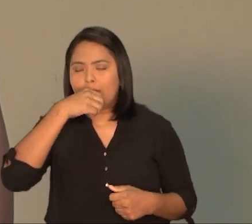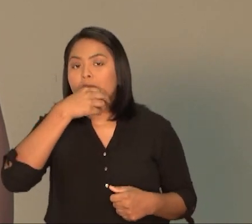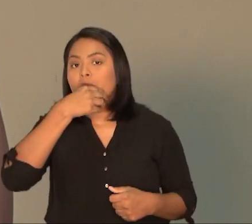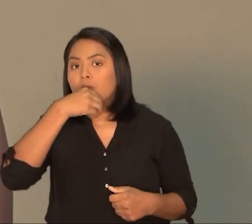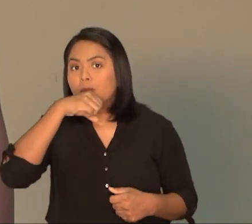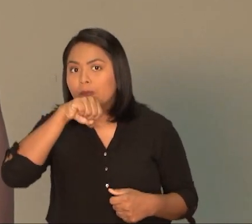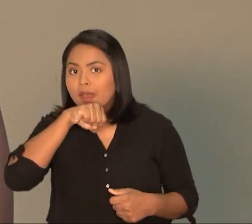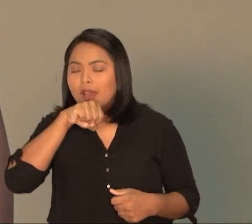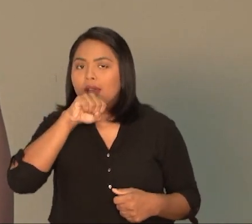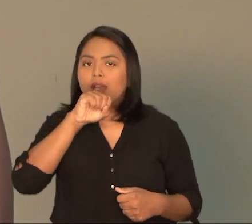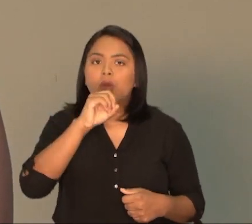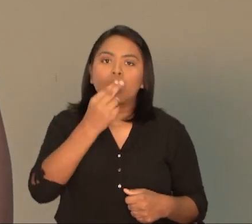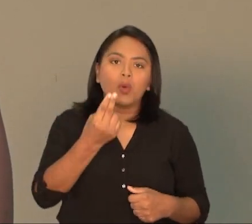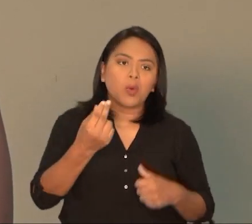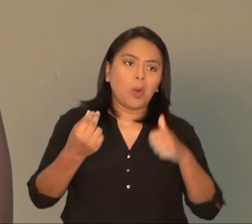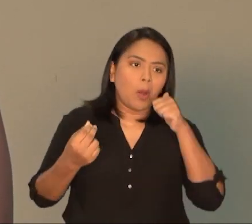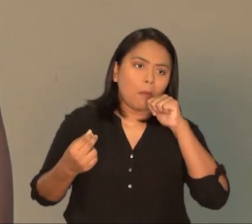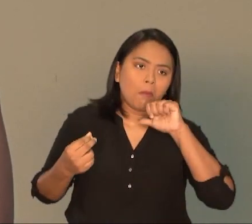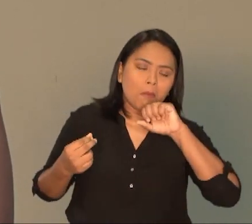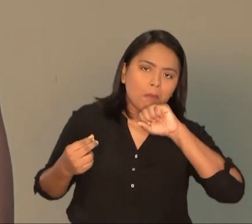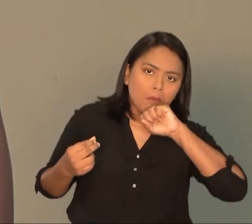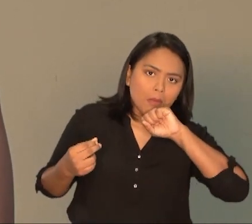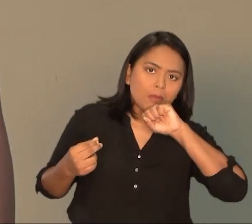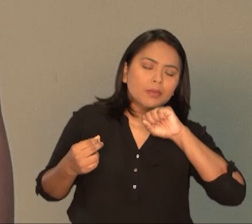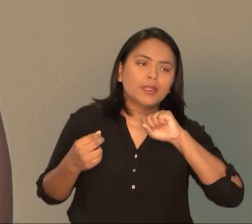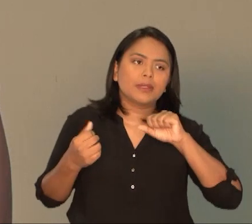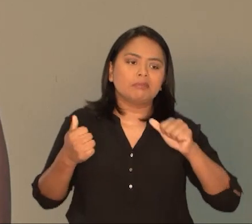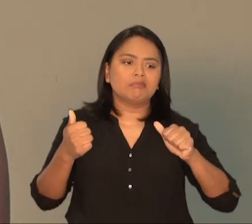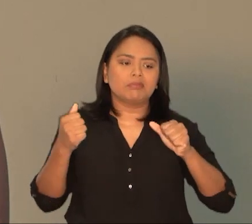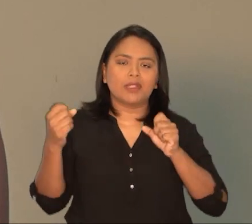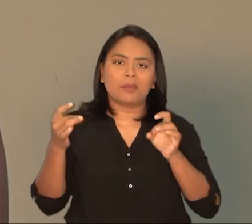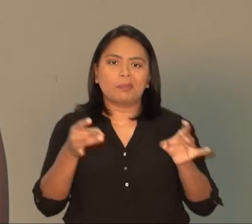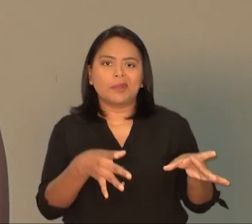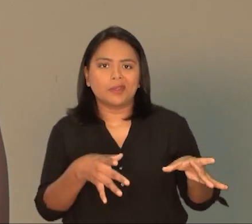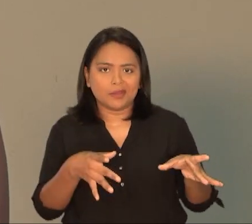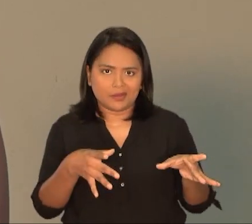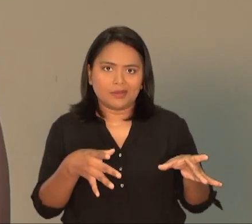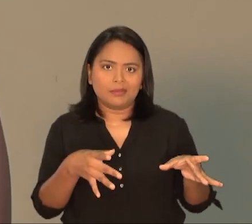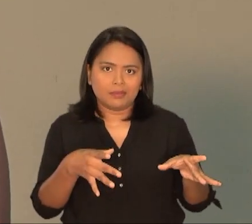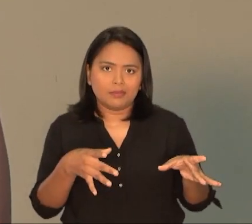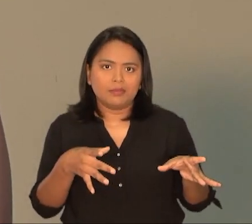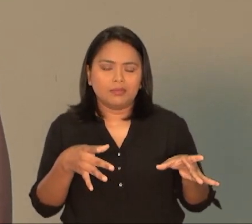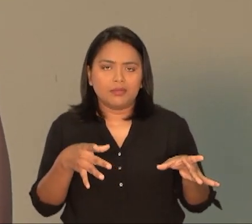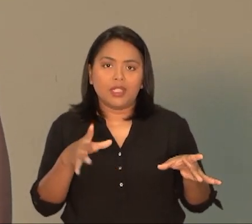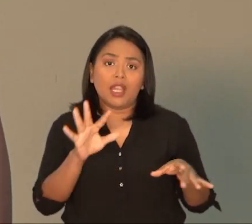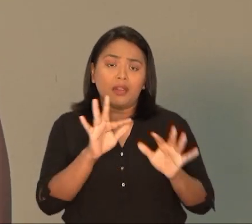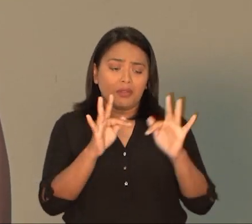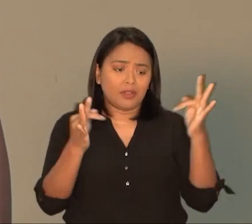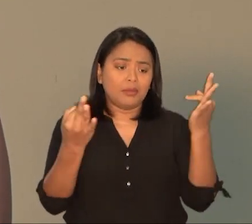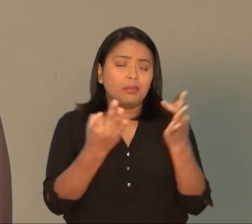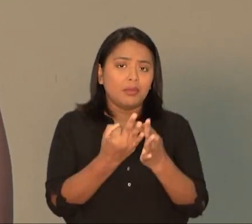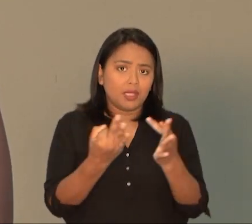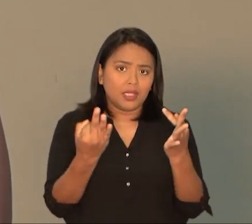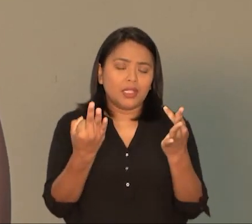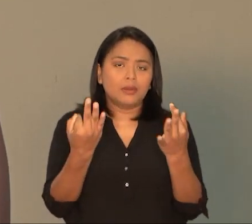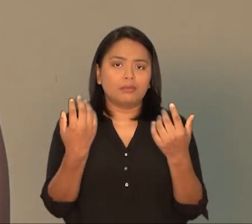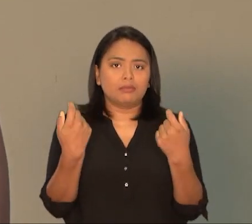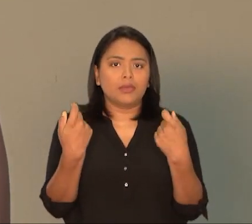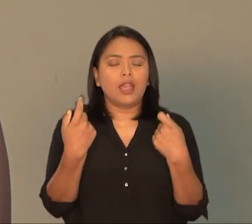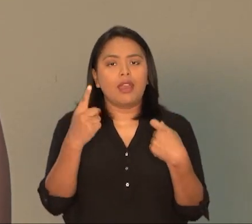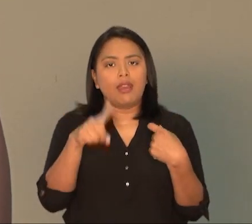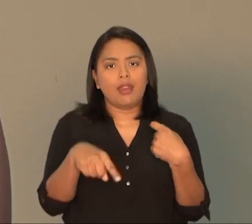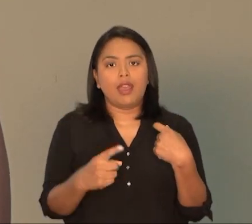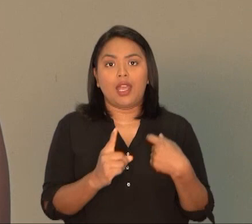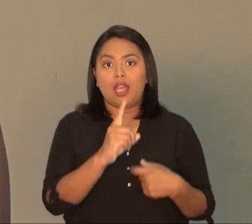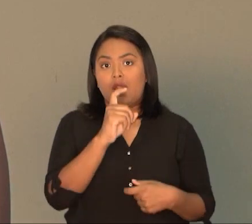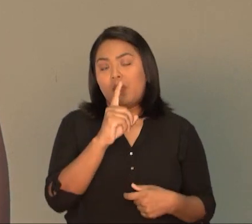mãe, mas a família continua sendo ainda a única coisa que, de fato, as pessoas